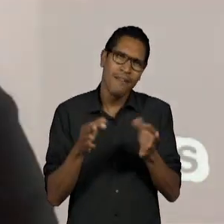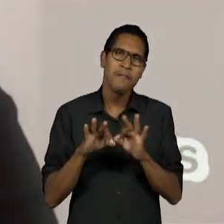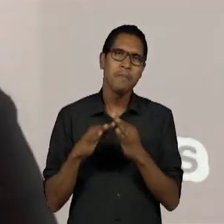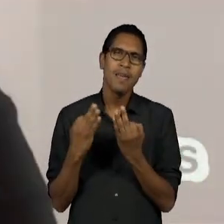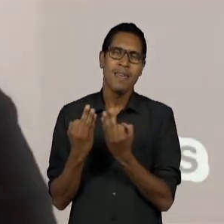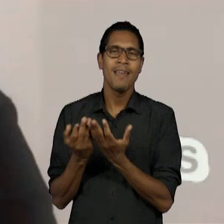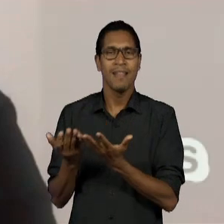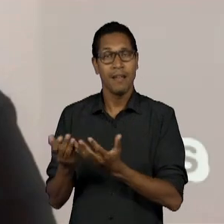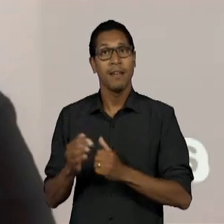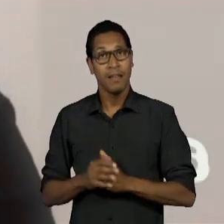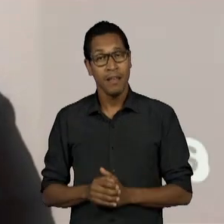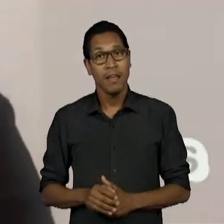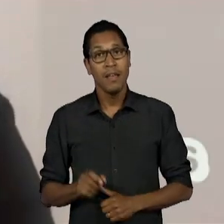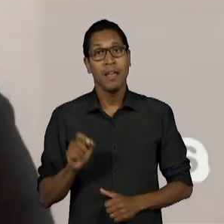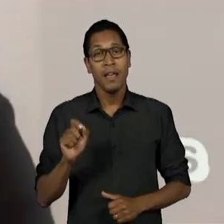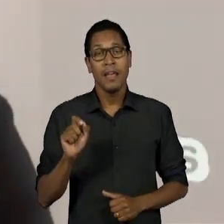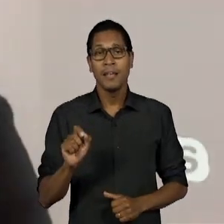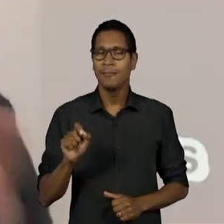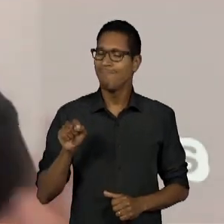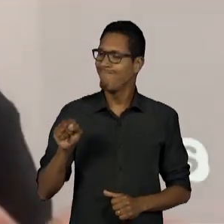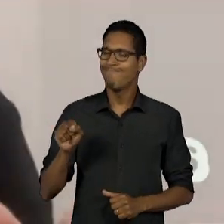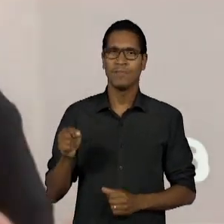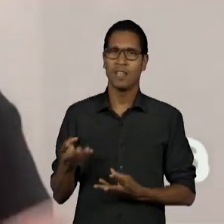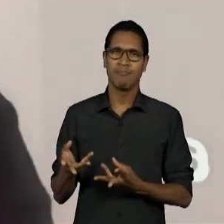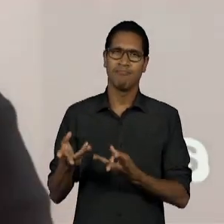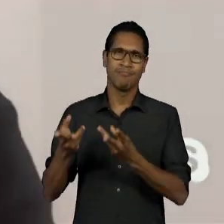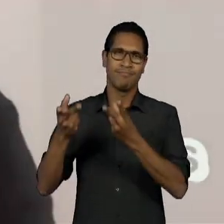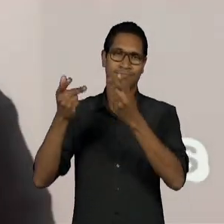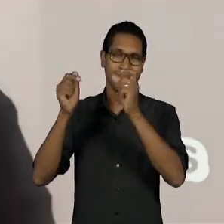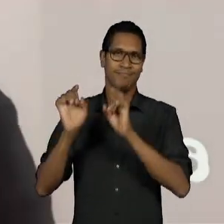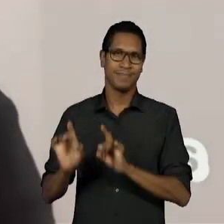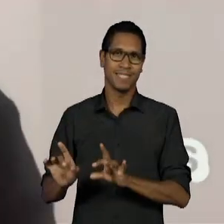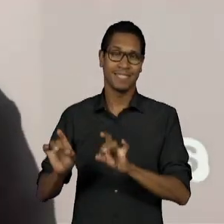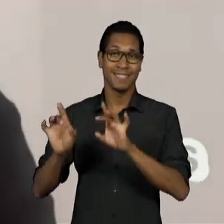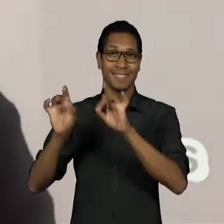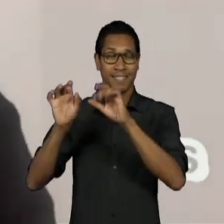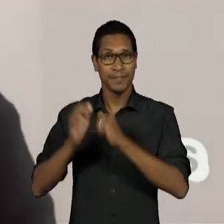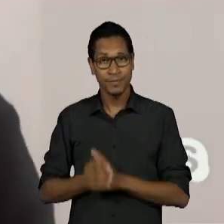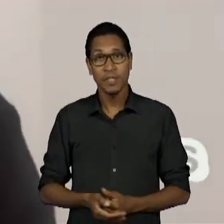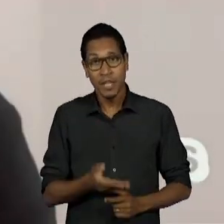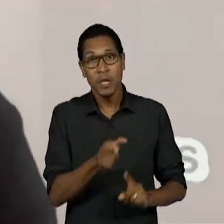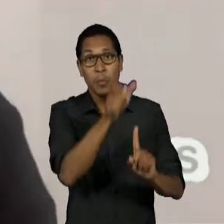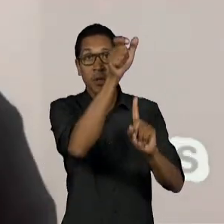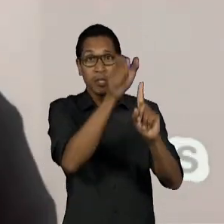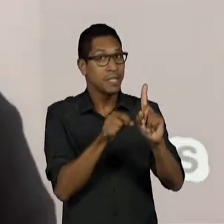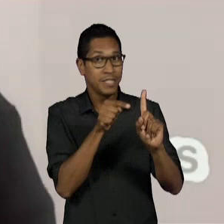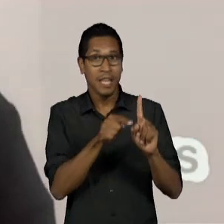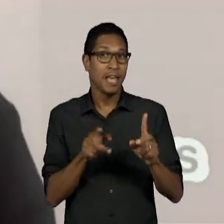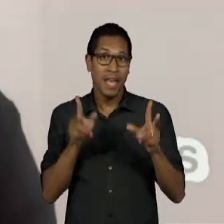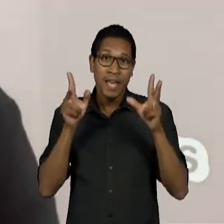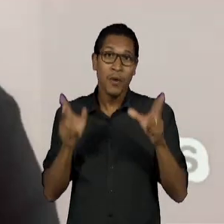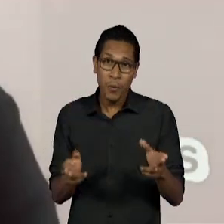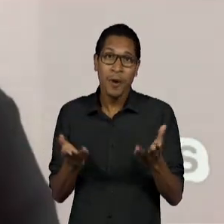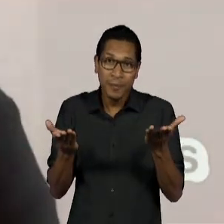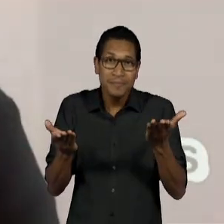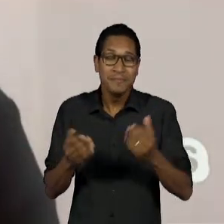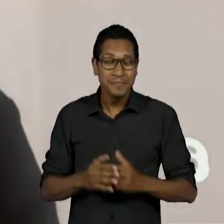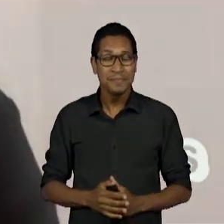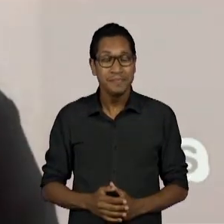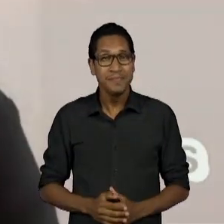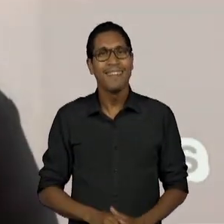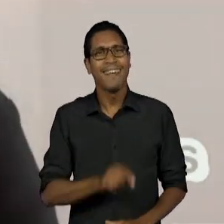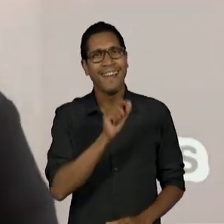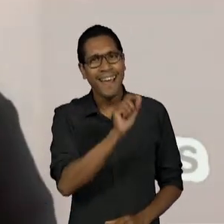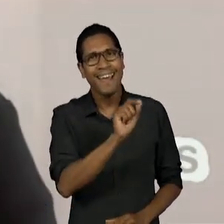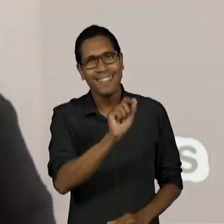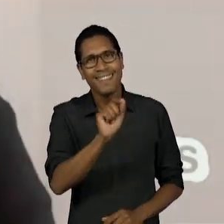né? É uma coisa fantástica. E com os personagens acontece um pouquinho disso. E com cada